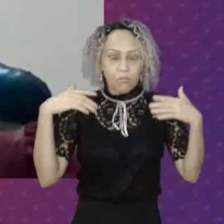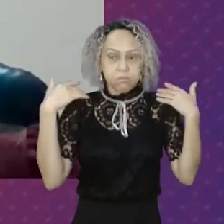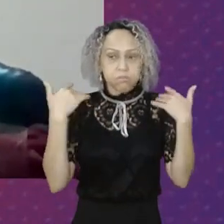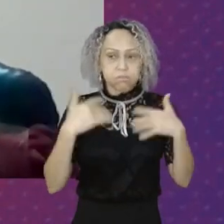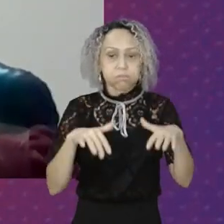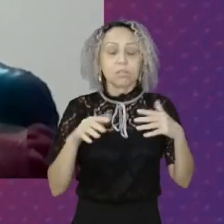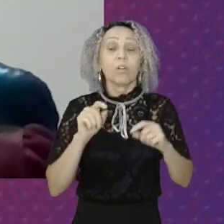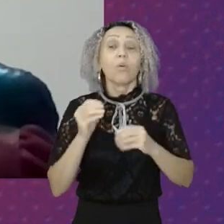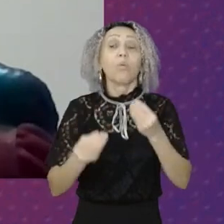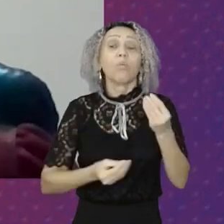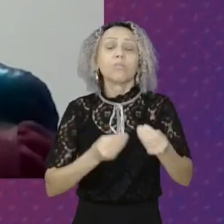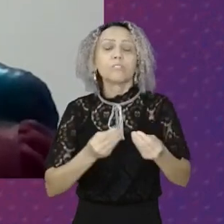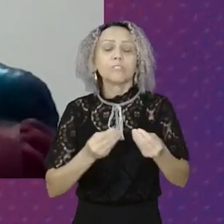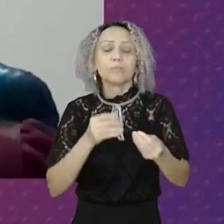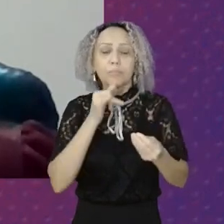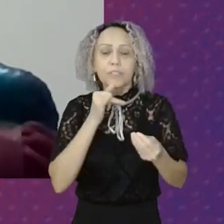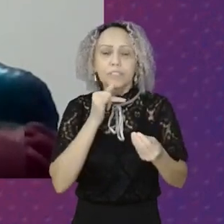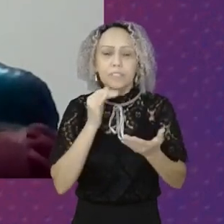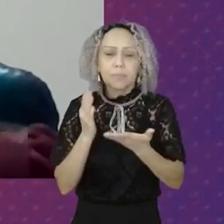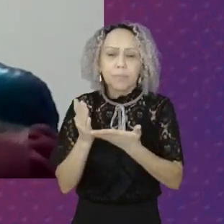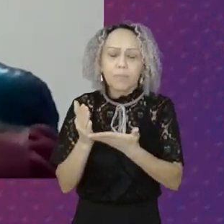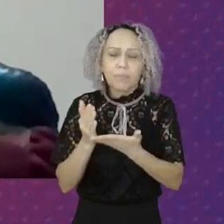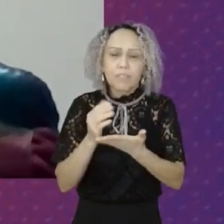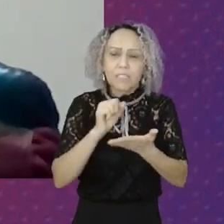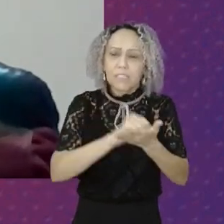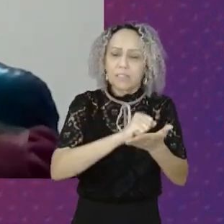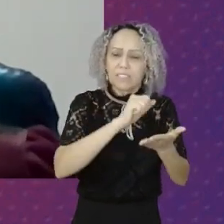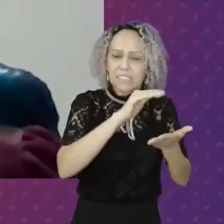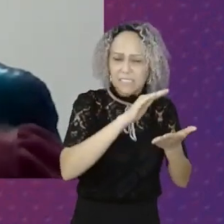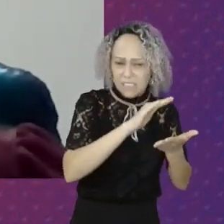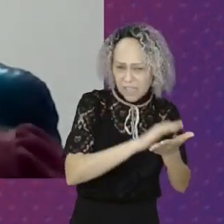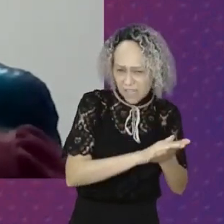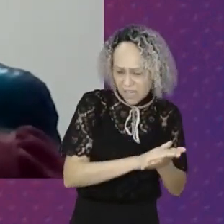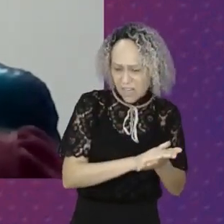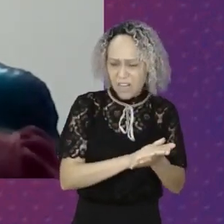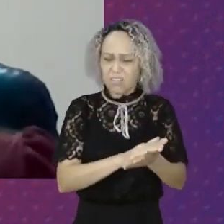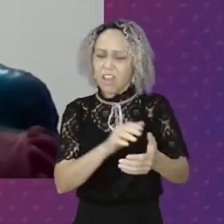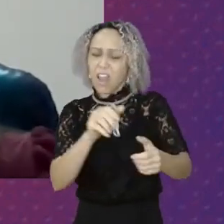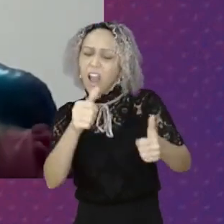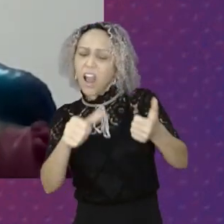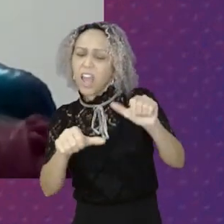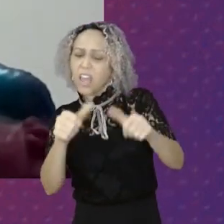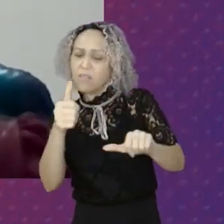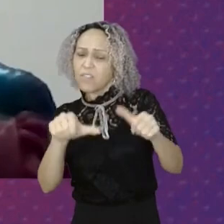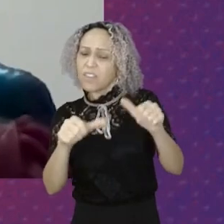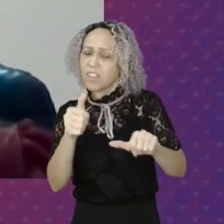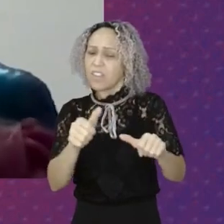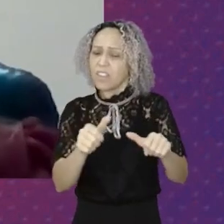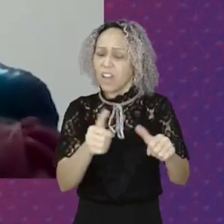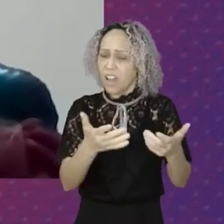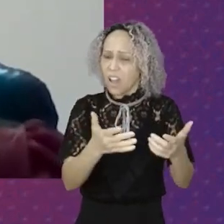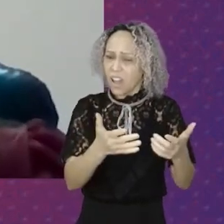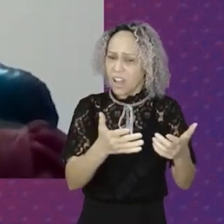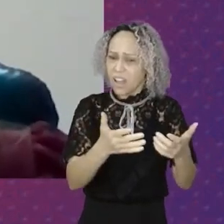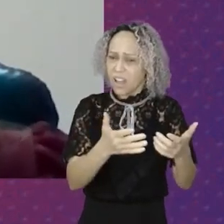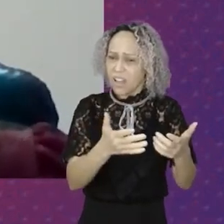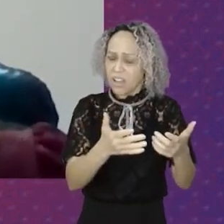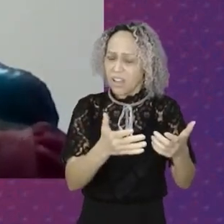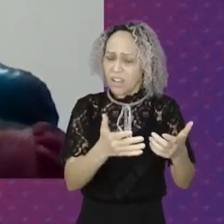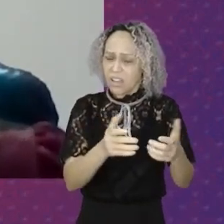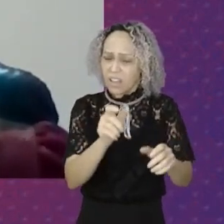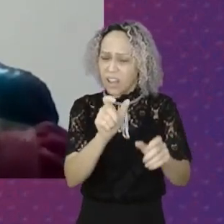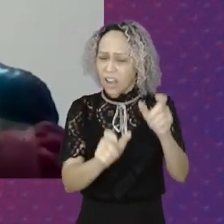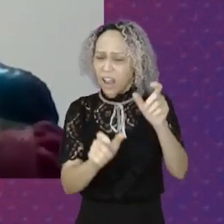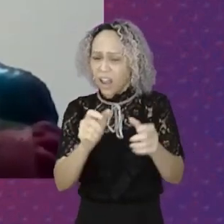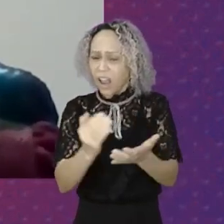à atualização dos dados, a fazer a revisão de benefícios, porque, infelizmente, a